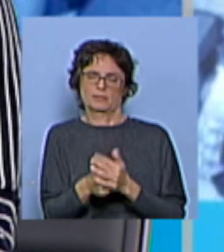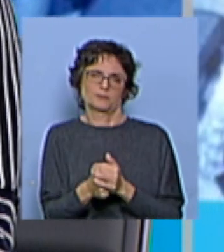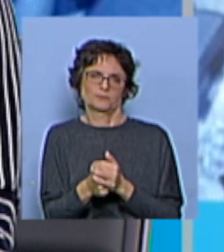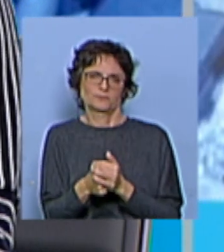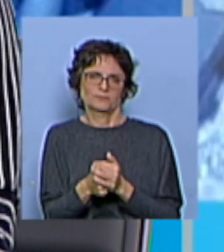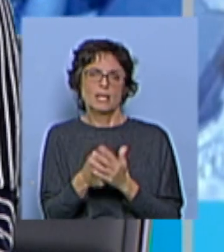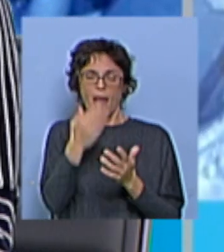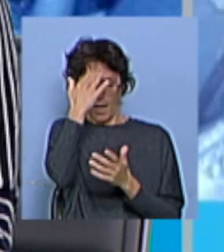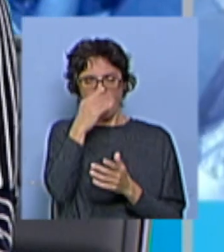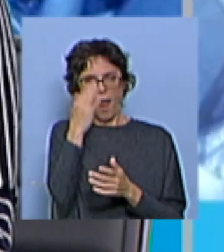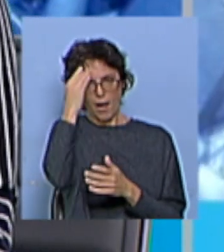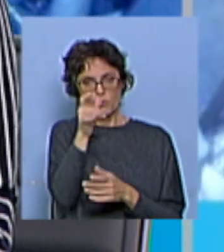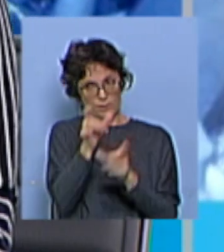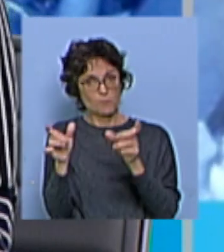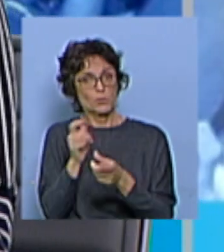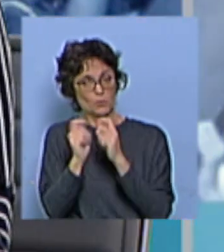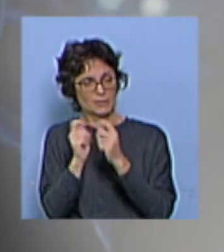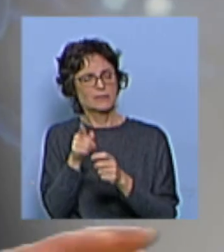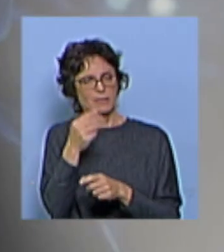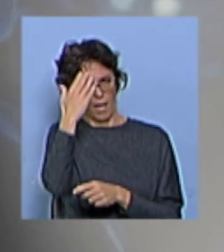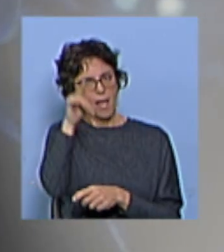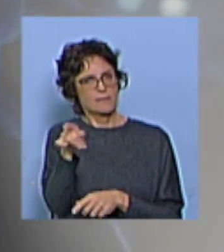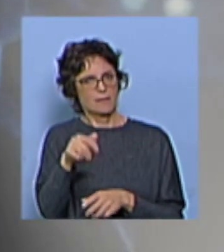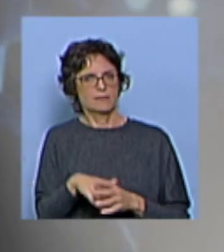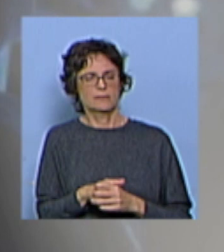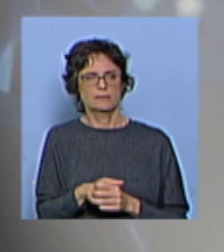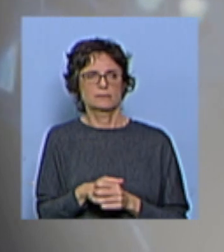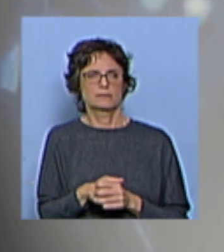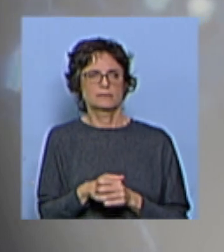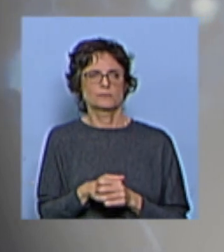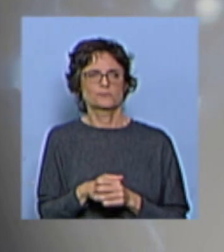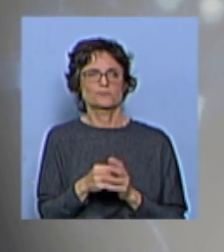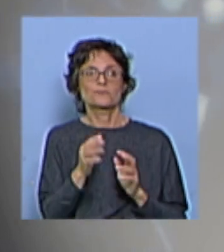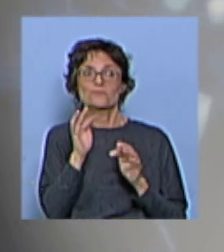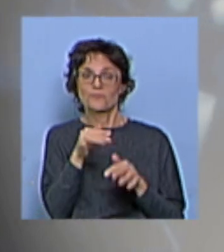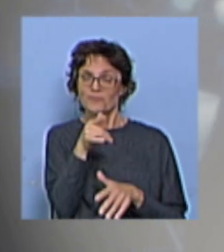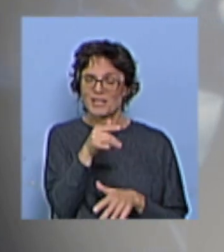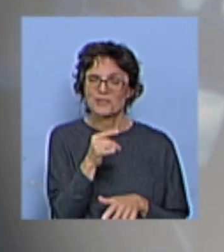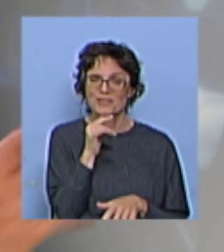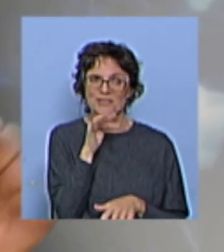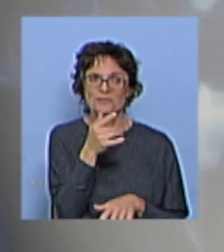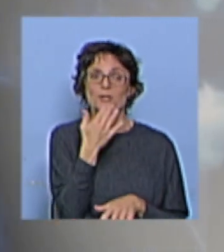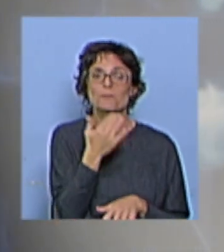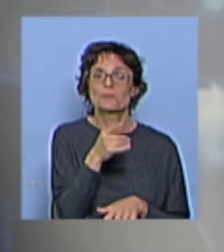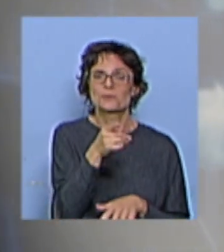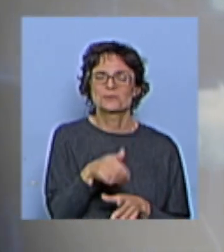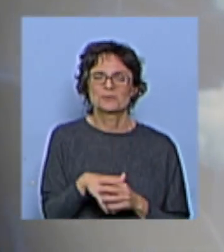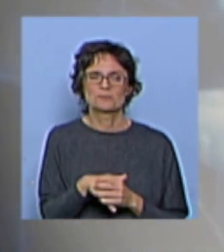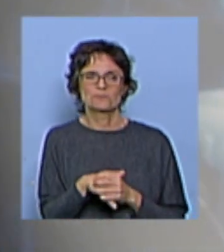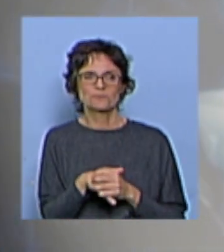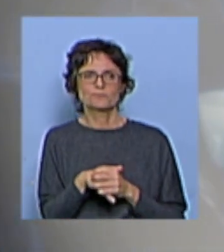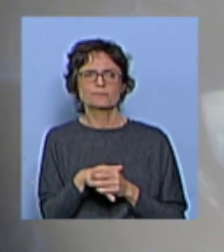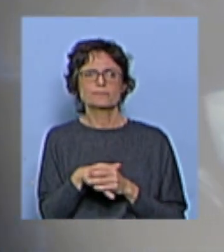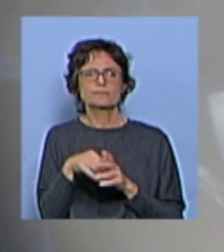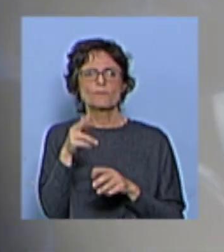plenamente conscientes disso. Só para terminar, Patrícia Fonseca, onde é que se pode ver este